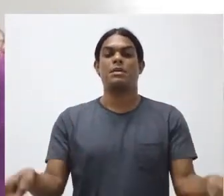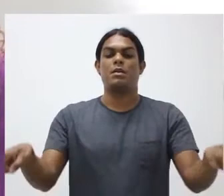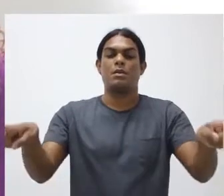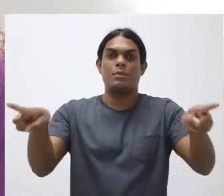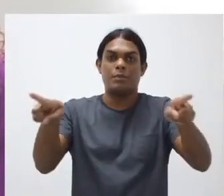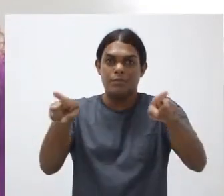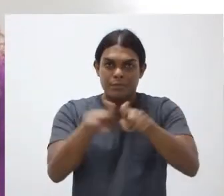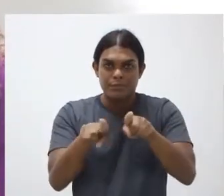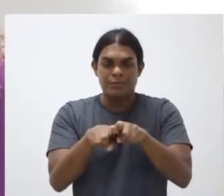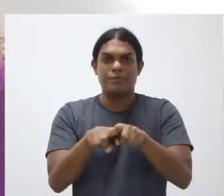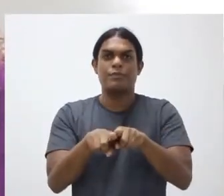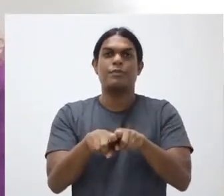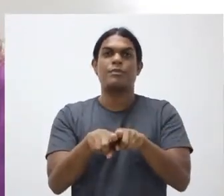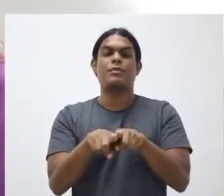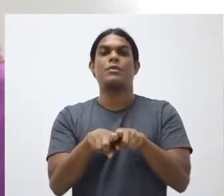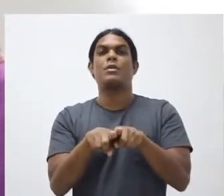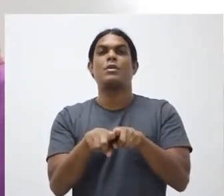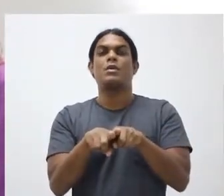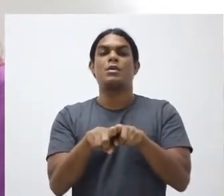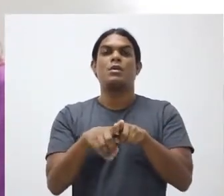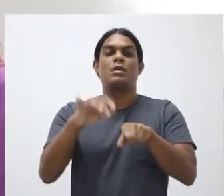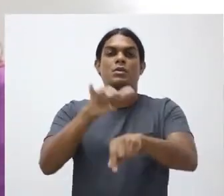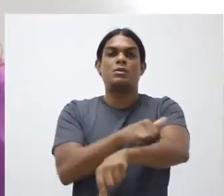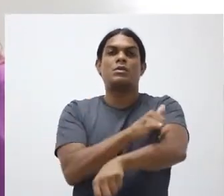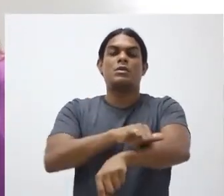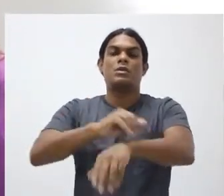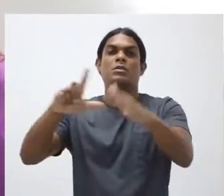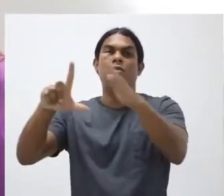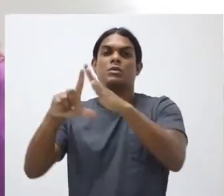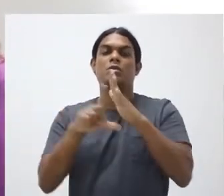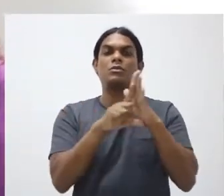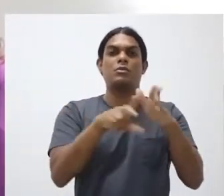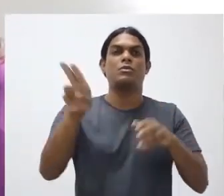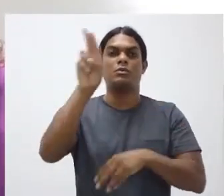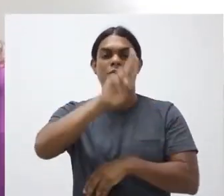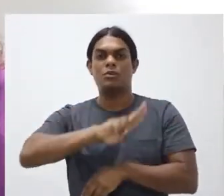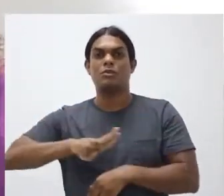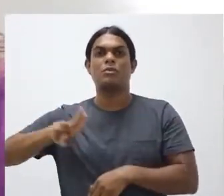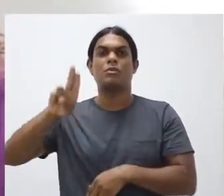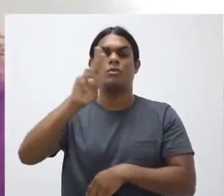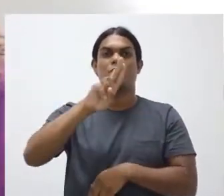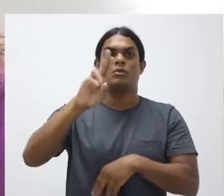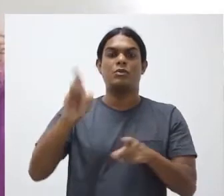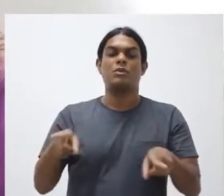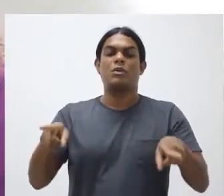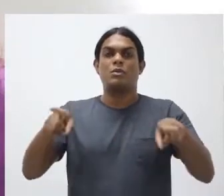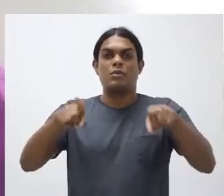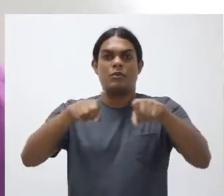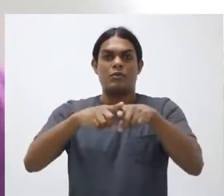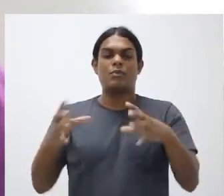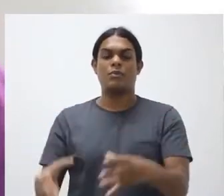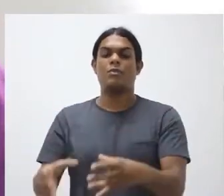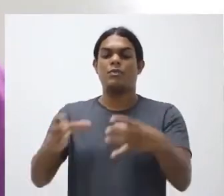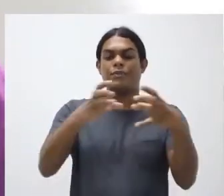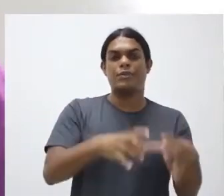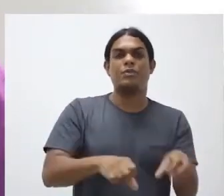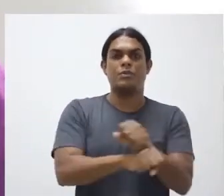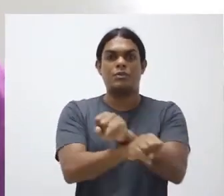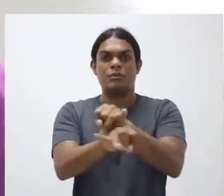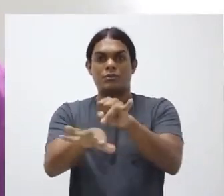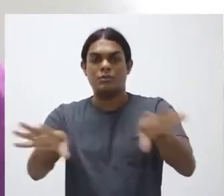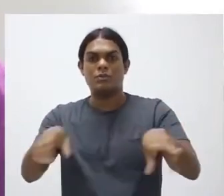precisamos aproximá-los e a ferramenta da logística que faz essa aproximação é a movimentação e distribuição